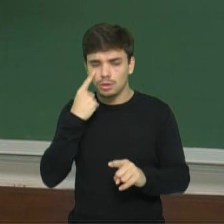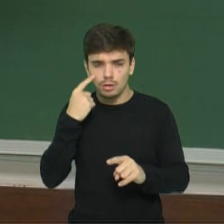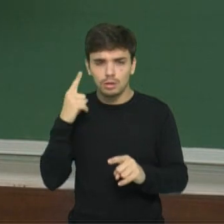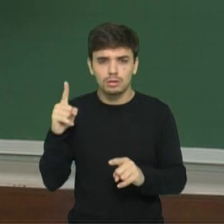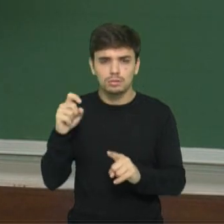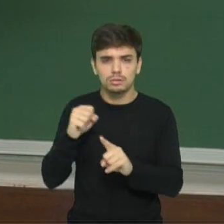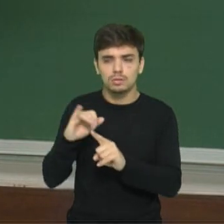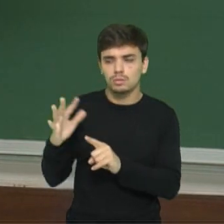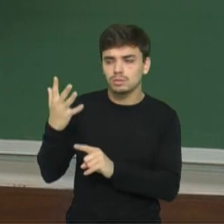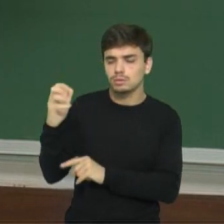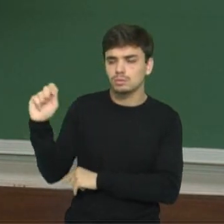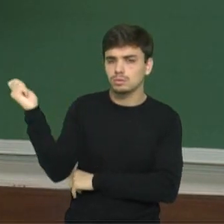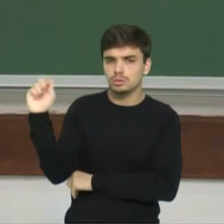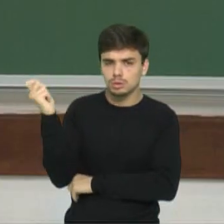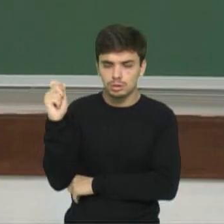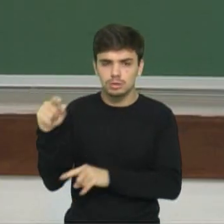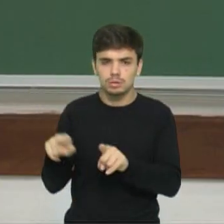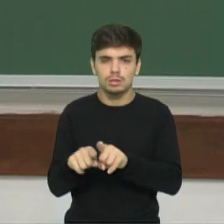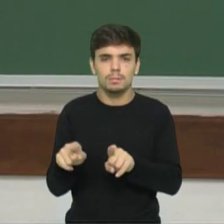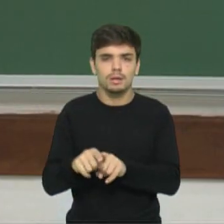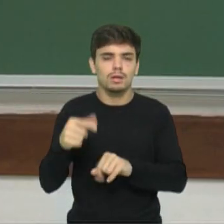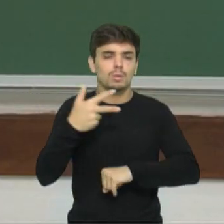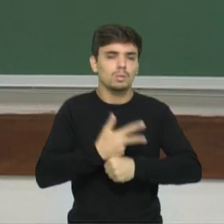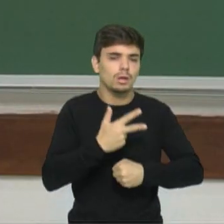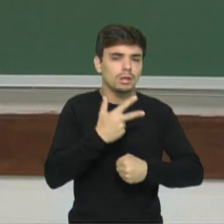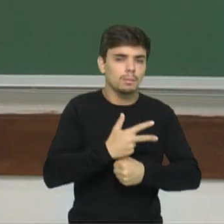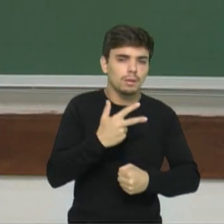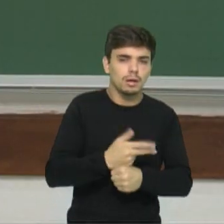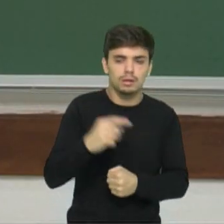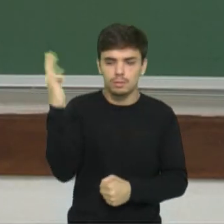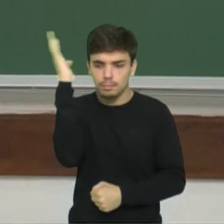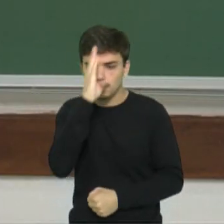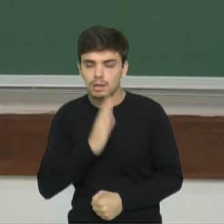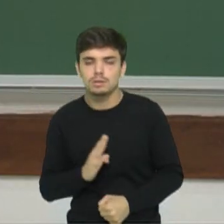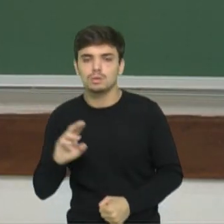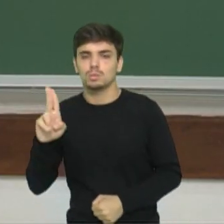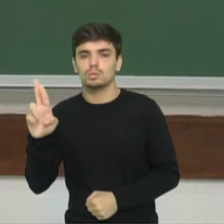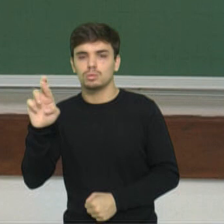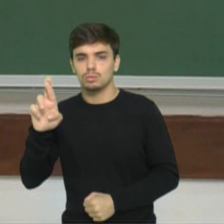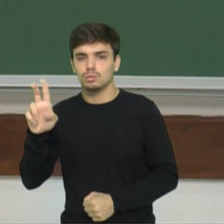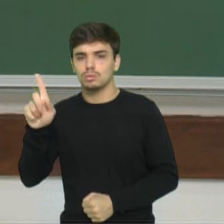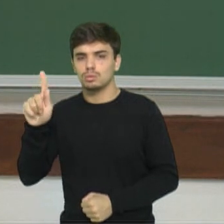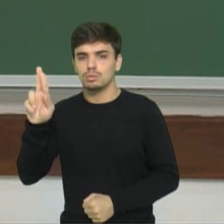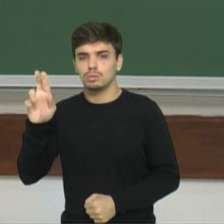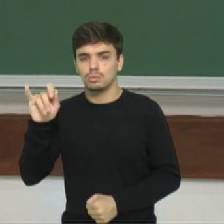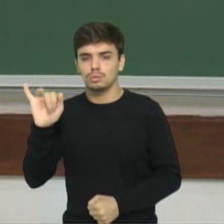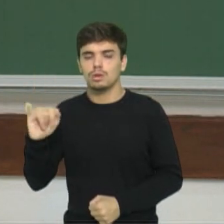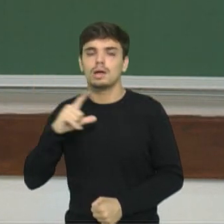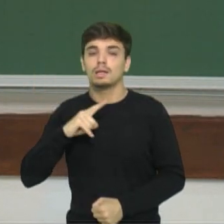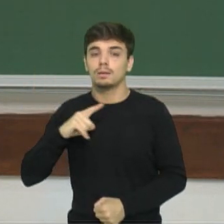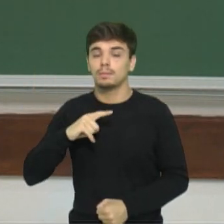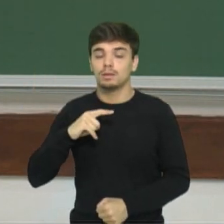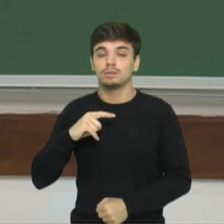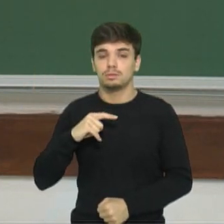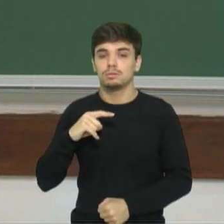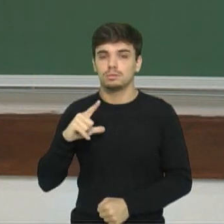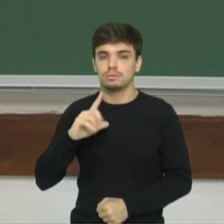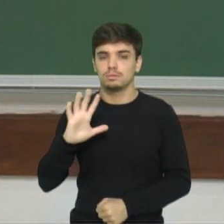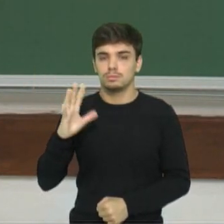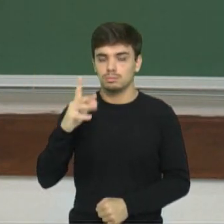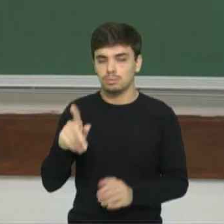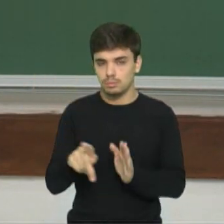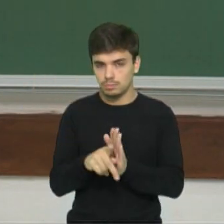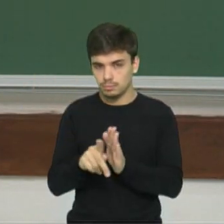como aconteceu na Argentina, na Guatemala, vai acontecer aqui no Brasil, aconteceu no Uruguai, ela vai adotar aí os princípios do